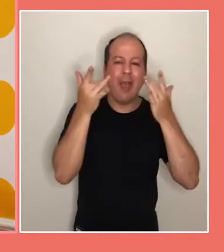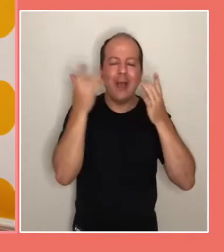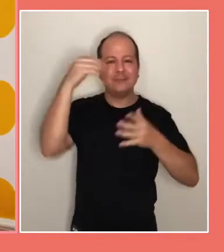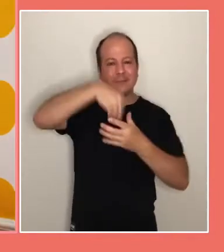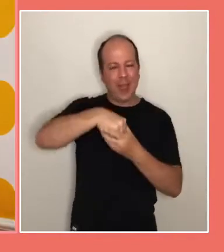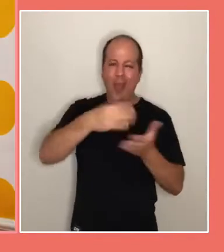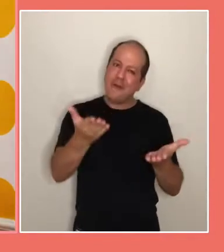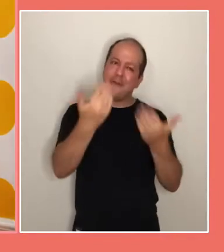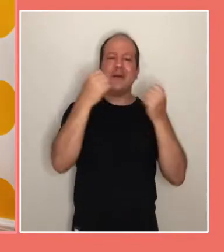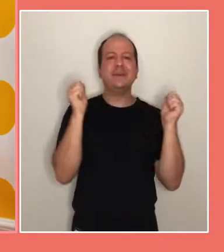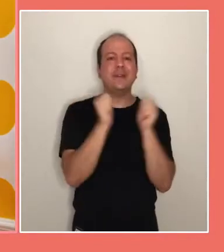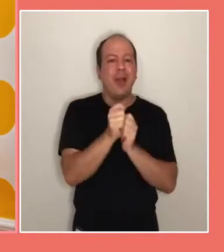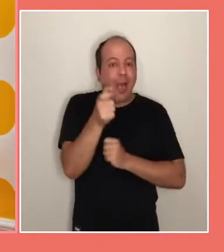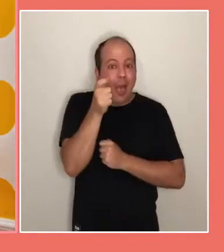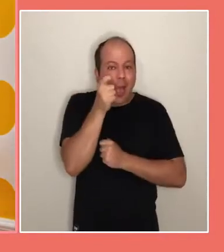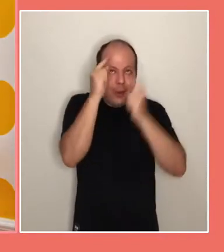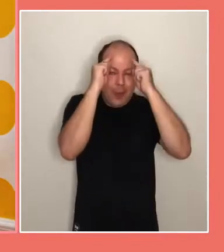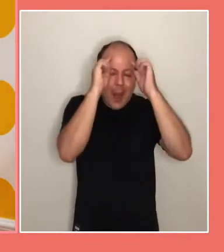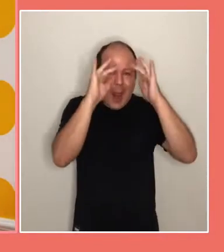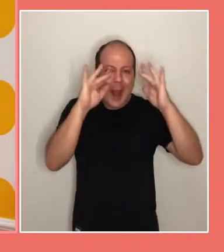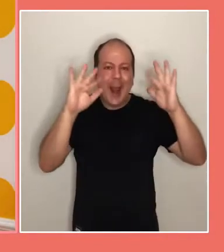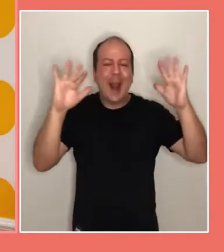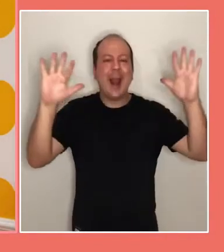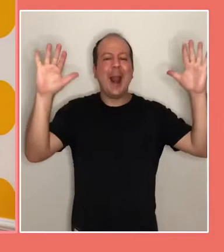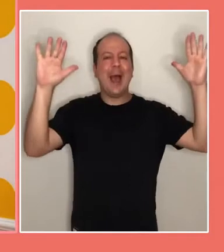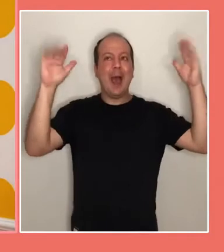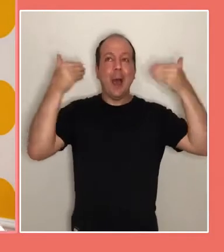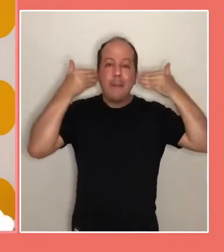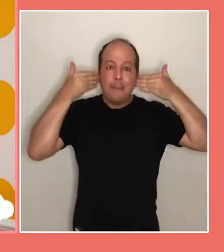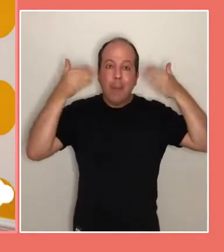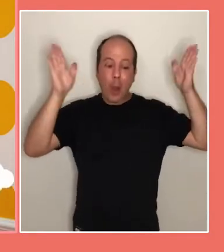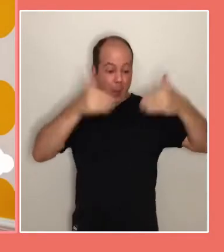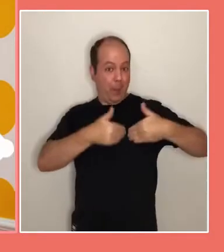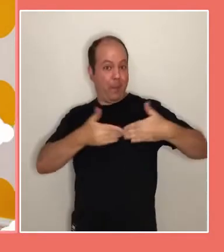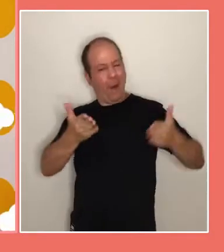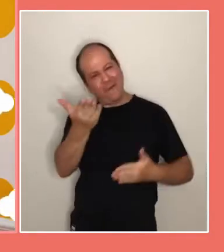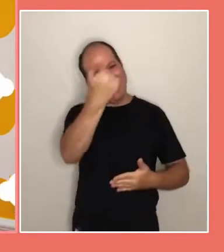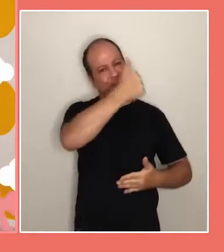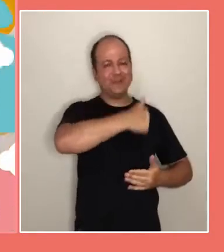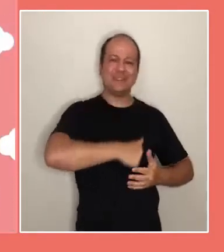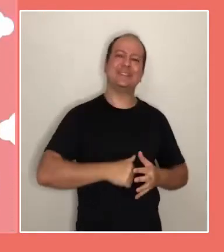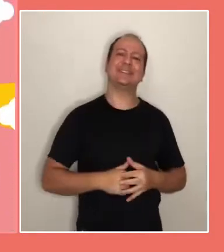Apertem os cintos, soltem a imaginação, abram os ouvidos e vamos lá!